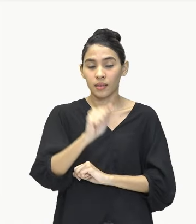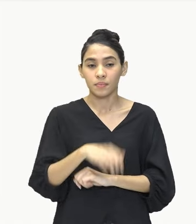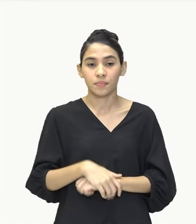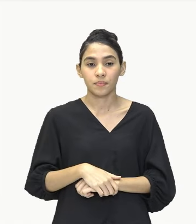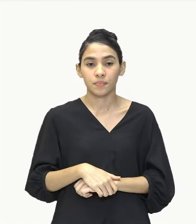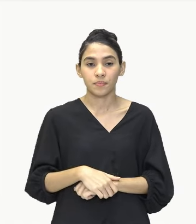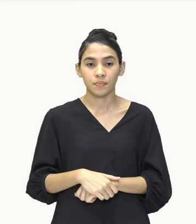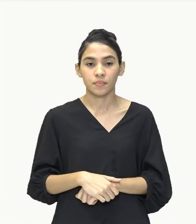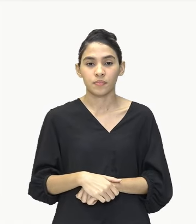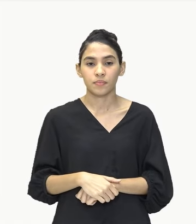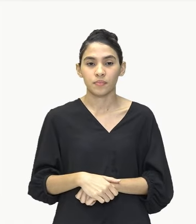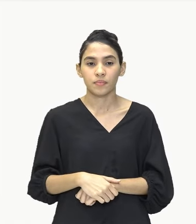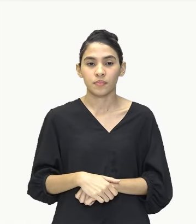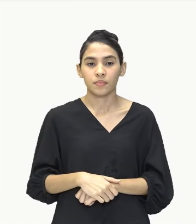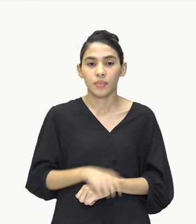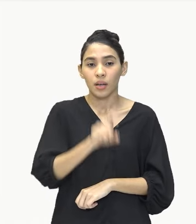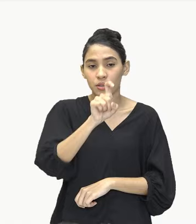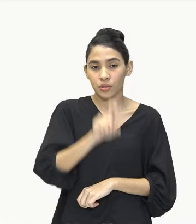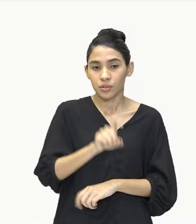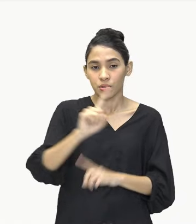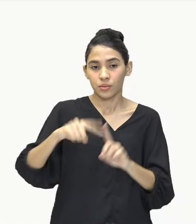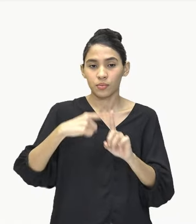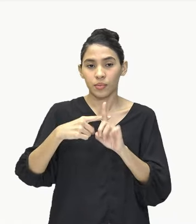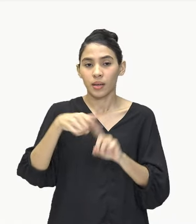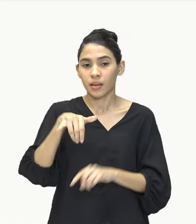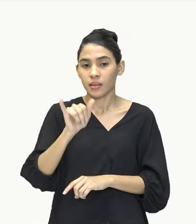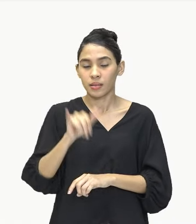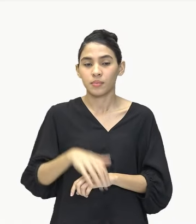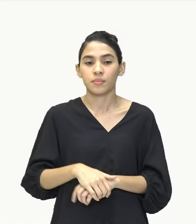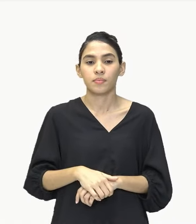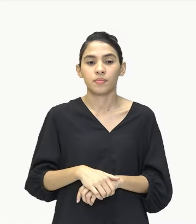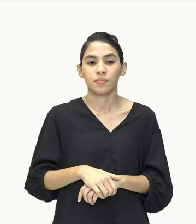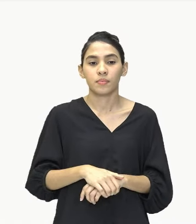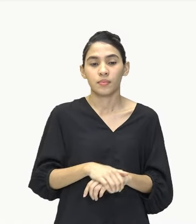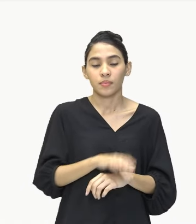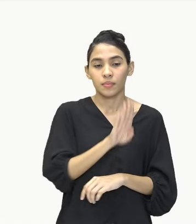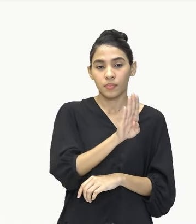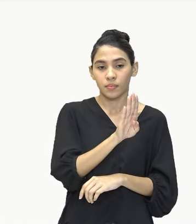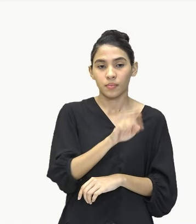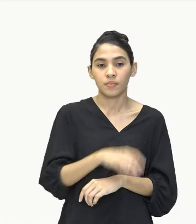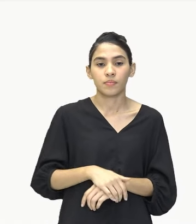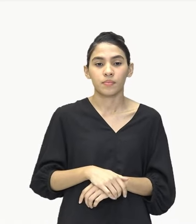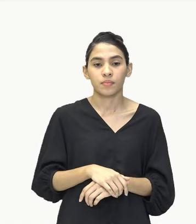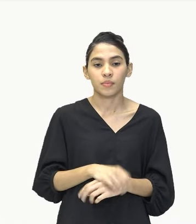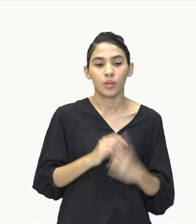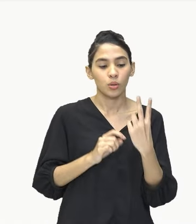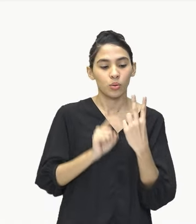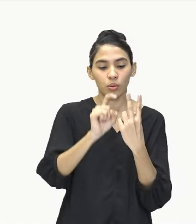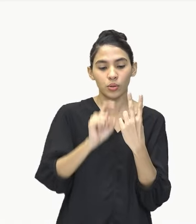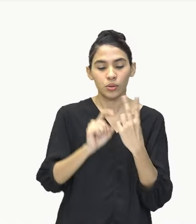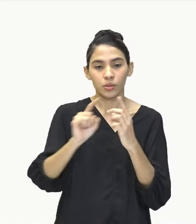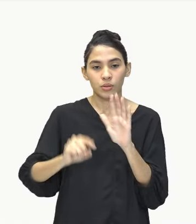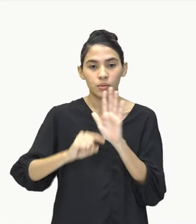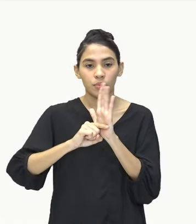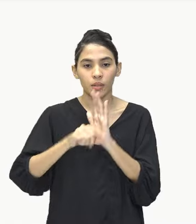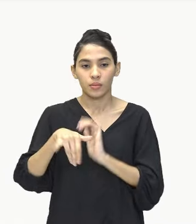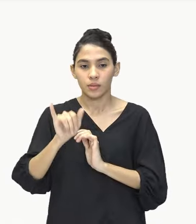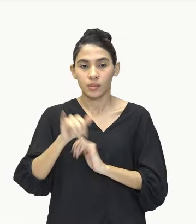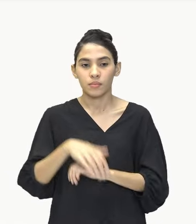x mais y, letra B, 2x menos